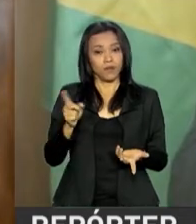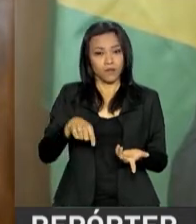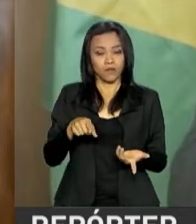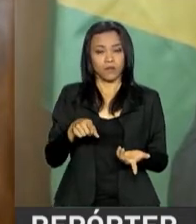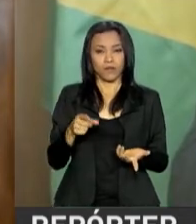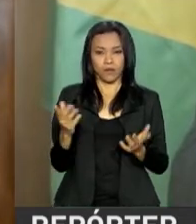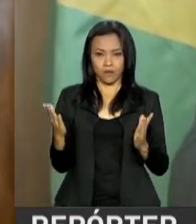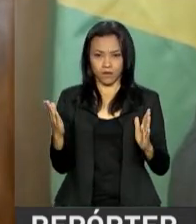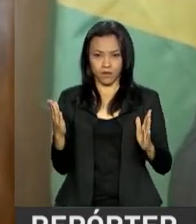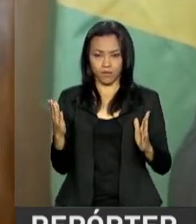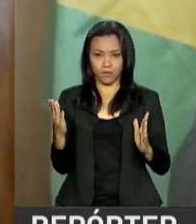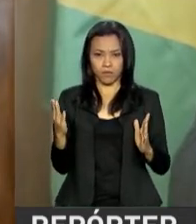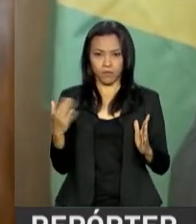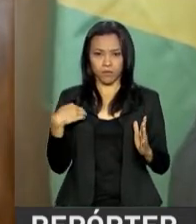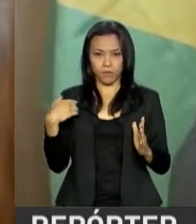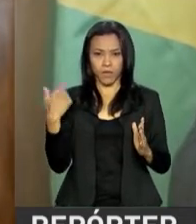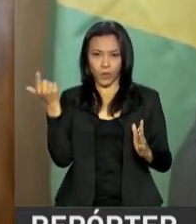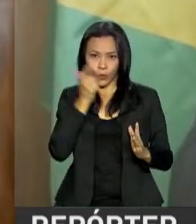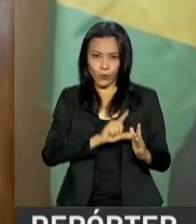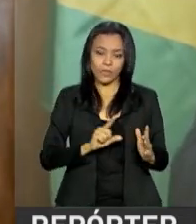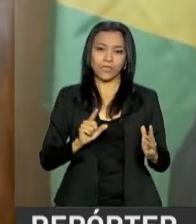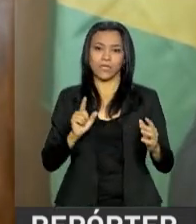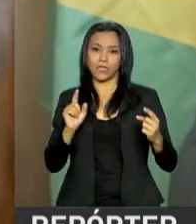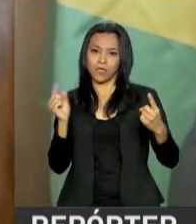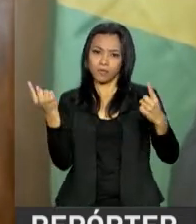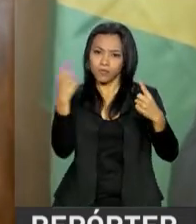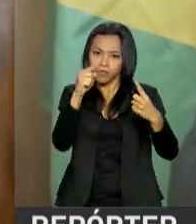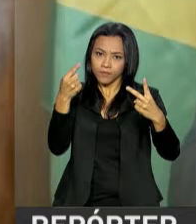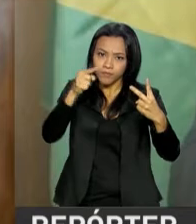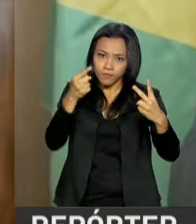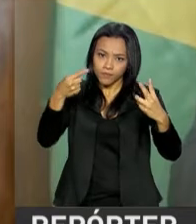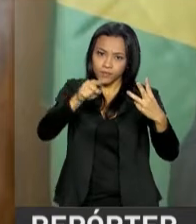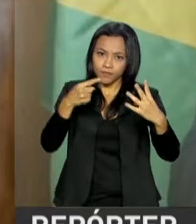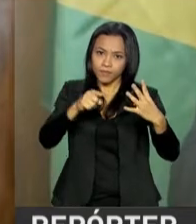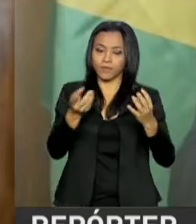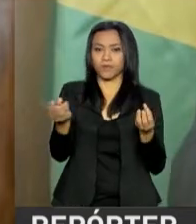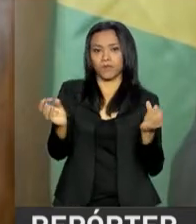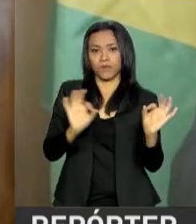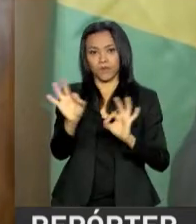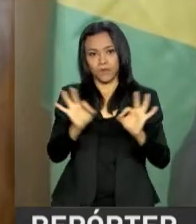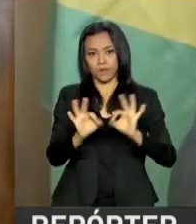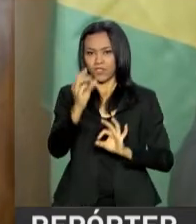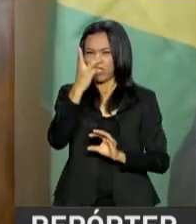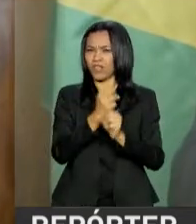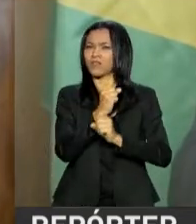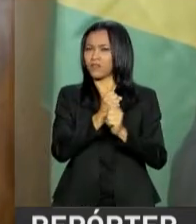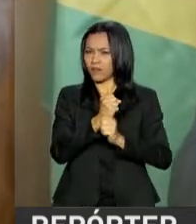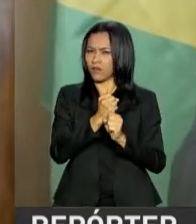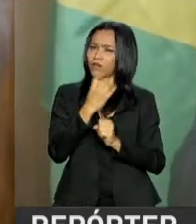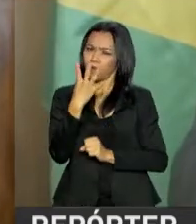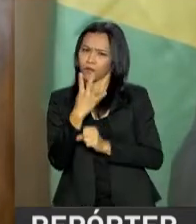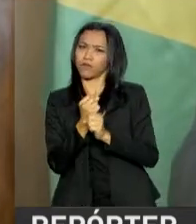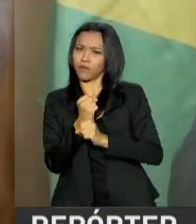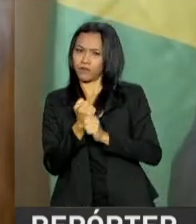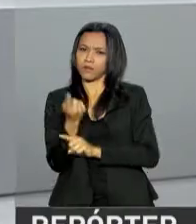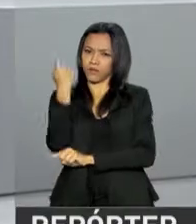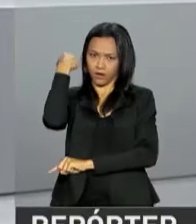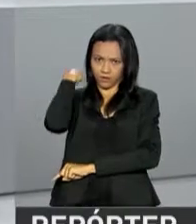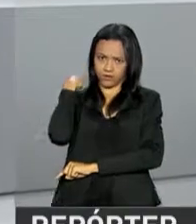prazo as máximas históricas que foram alcançadas há cerca de 3 anos atrás, 3 ou 4 anos